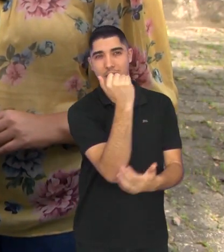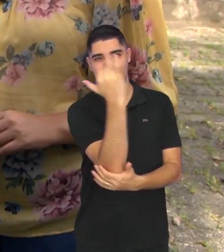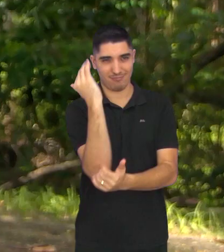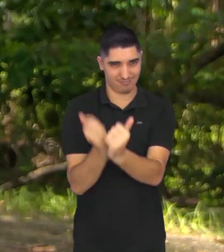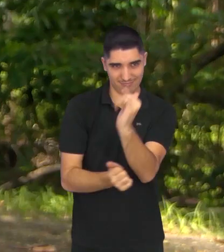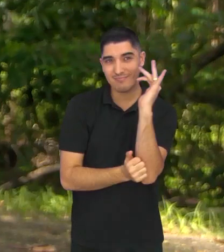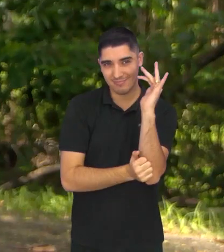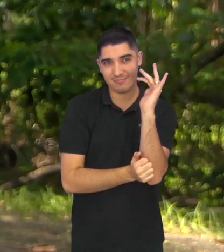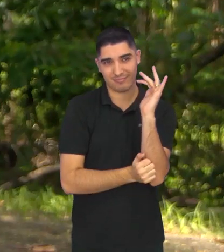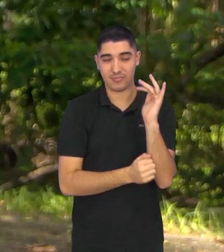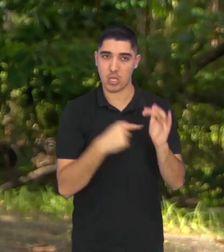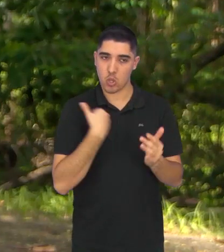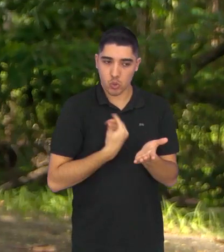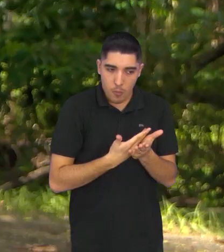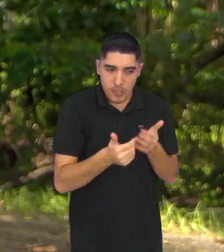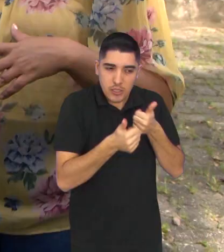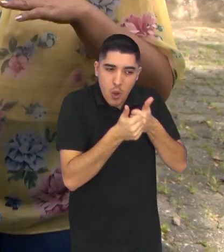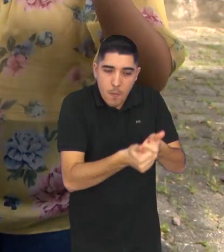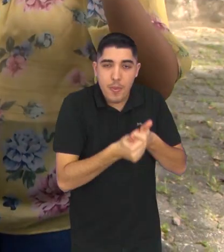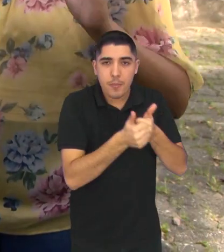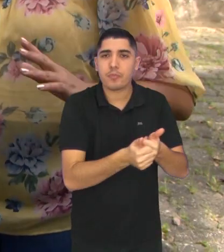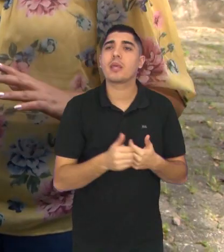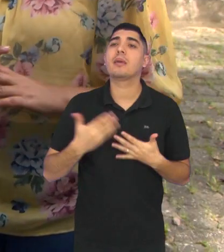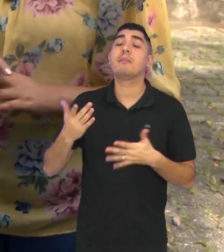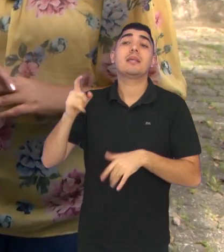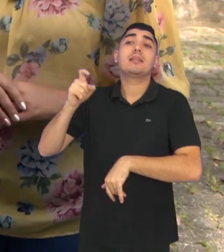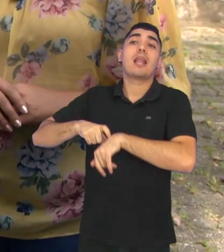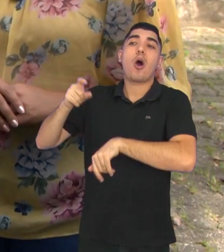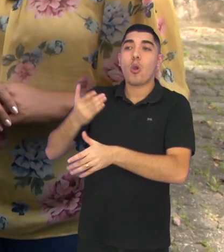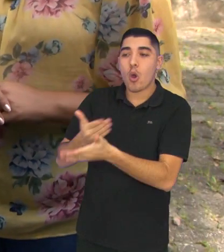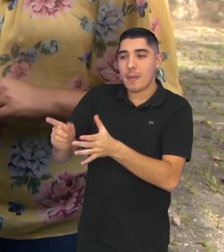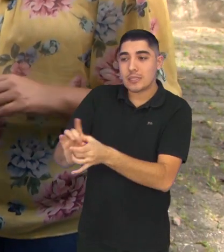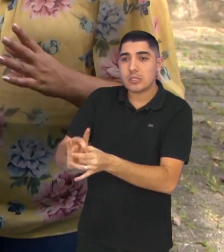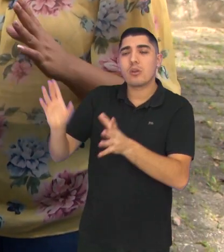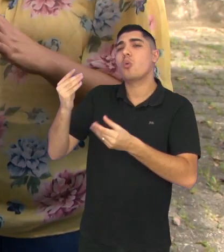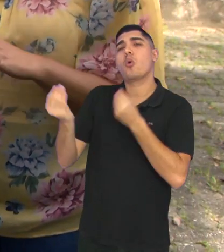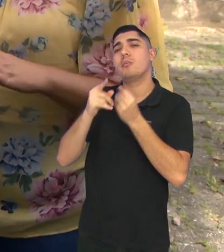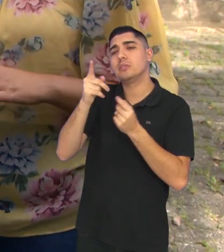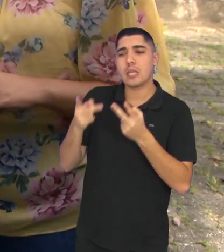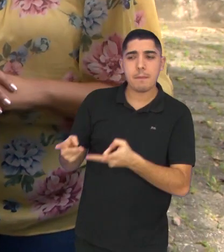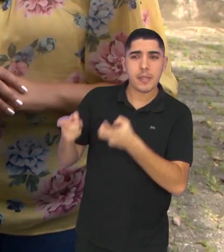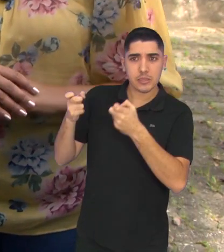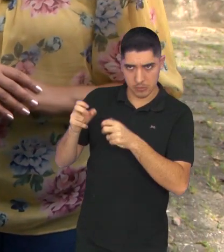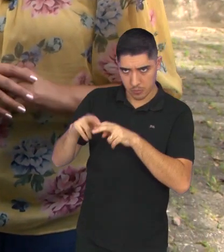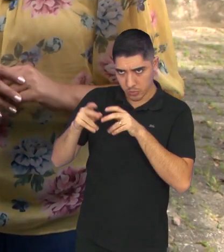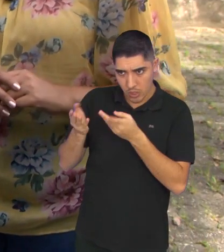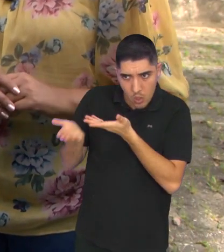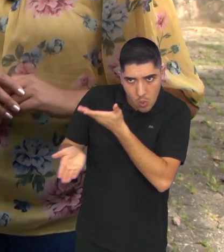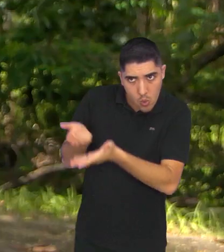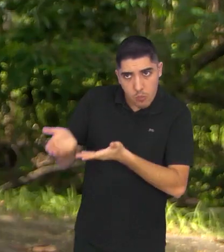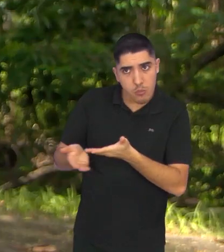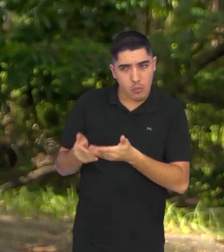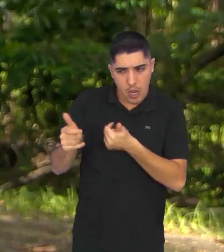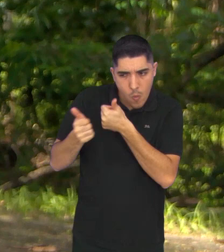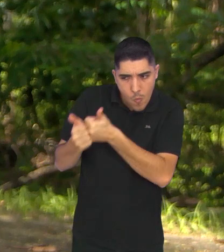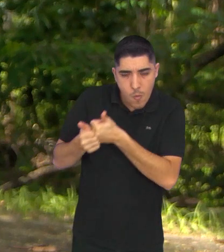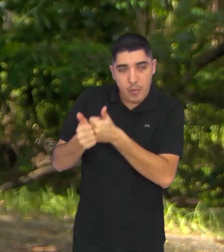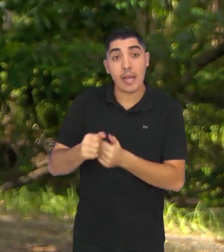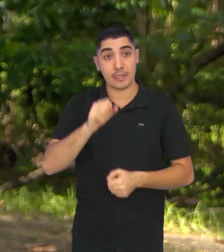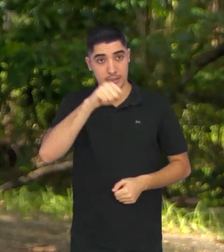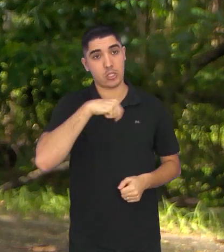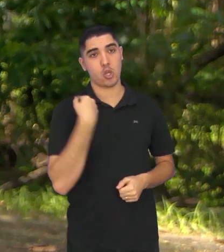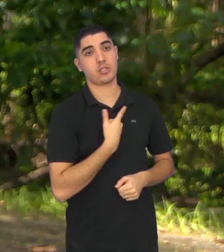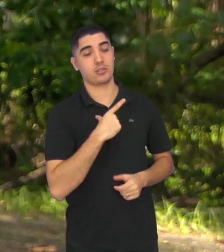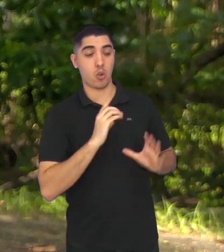vai acompanhando esse desenvolvimento. E quando chega a hora de soltar para a natureza, como que vocês percebem? Por conta do acompanhamento? Sim, a gente tem